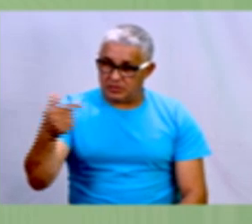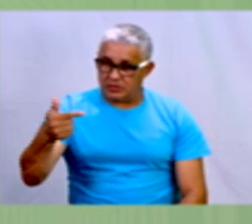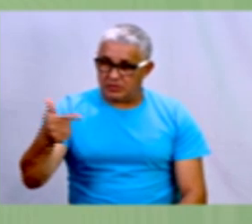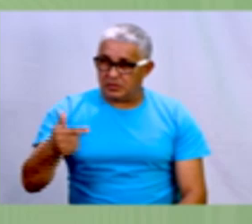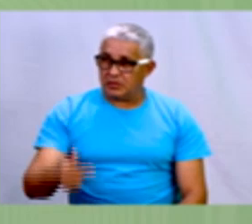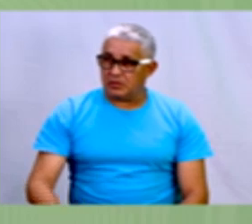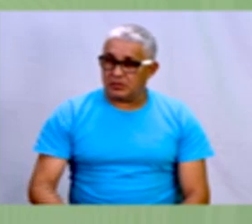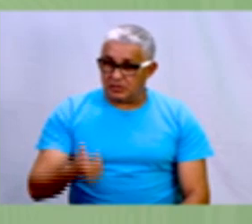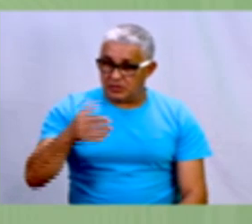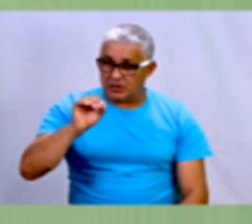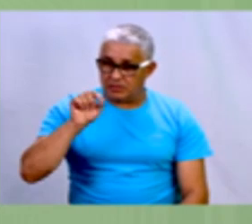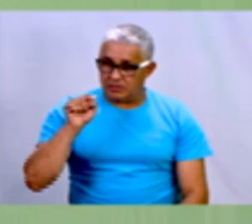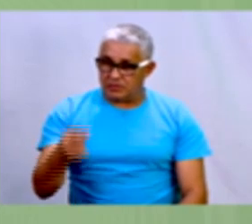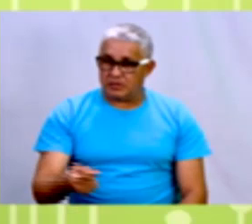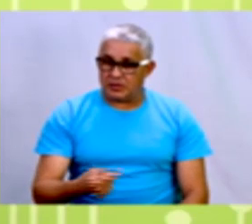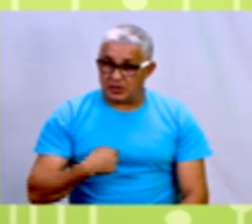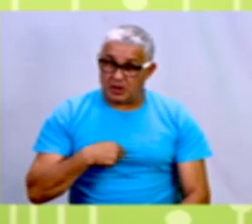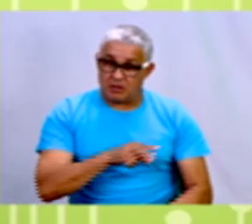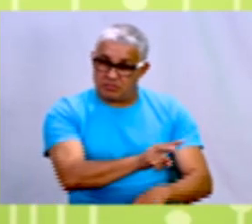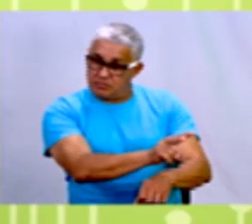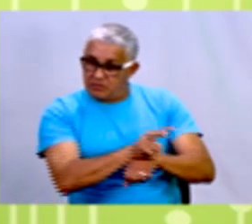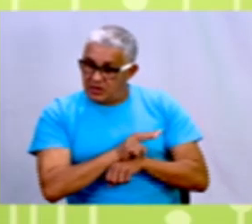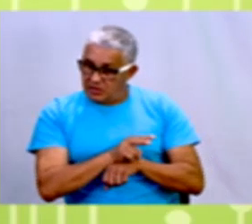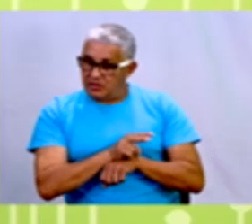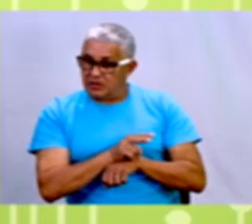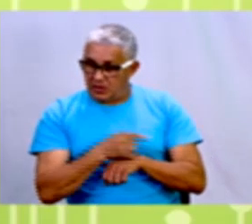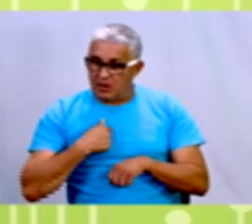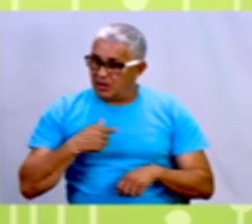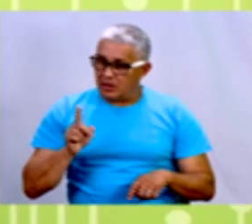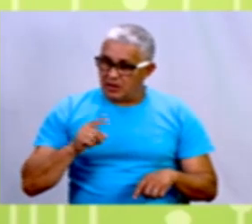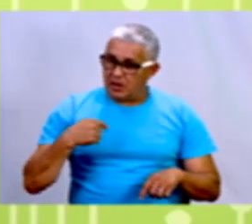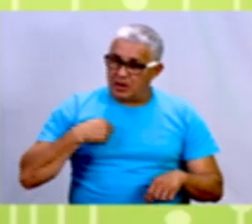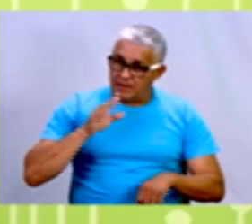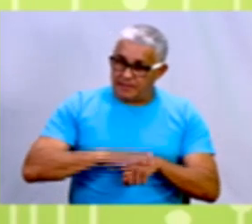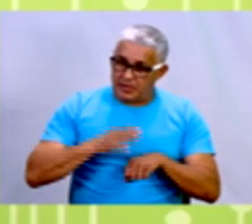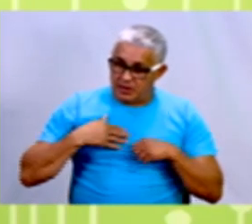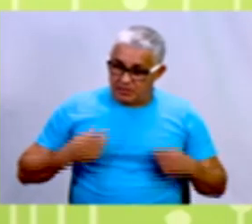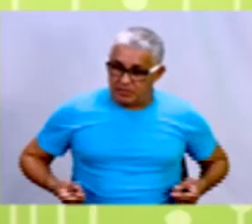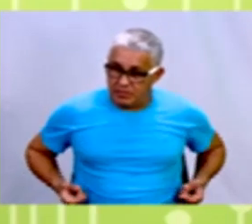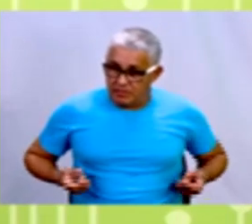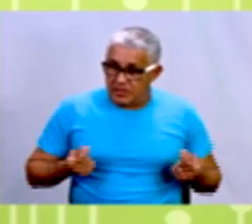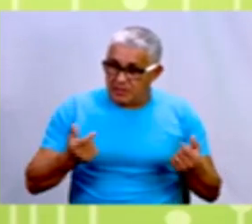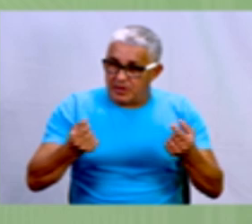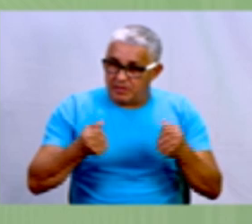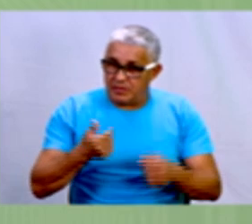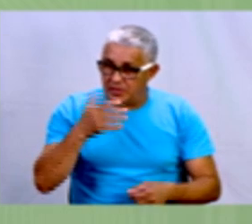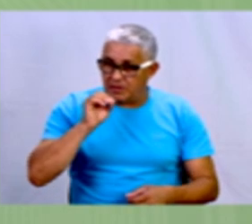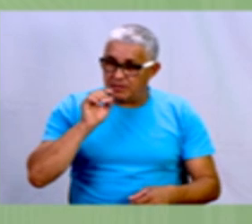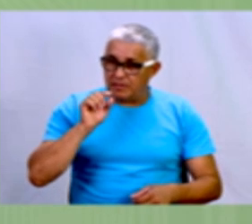10.413,22, 10 mil foi o que eu tirei do bolso, tá? Então, o que sobrou aí pra gente foi